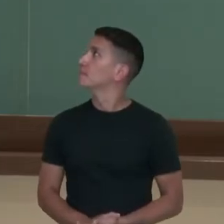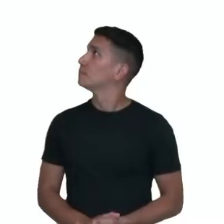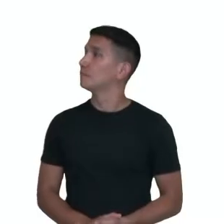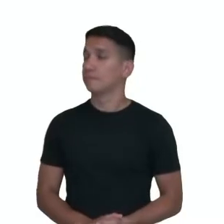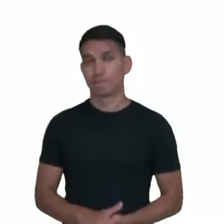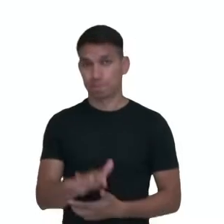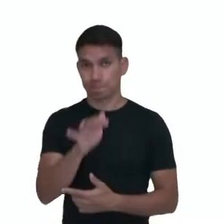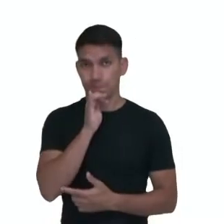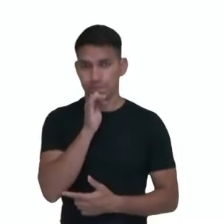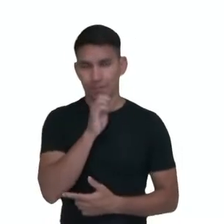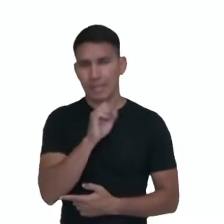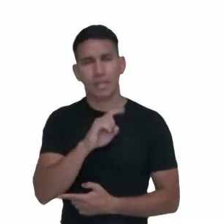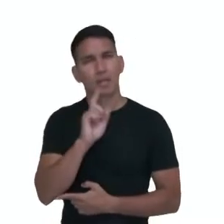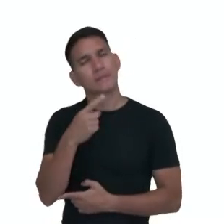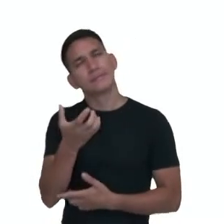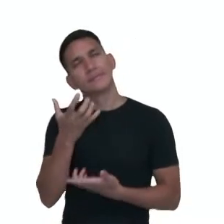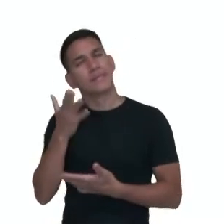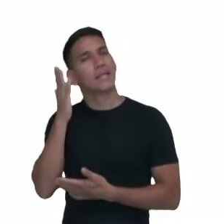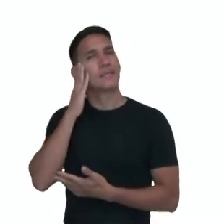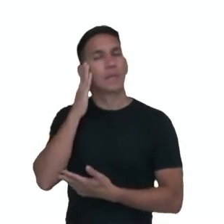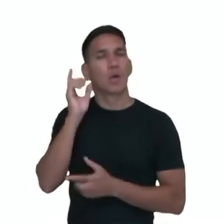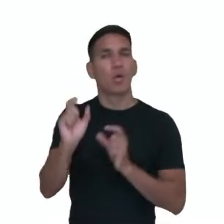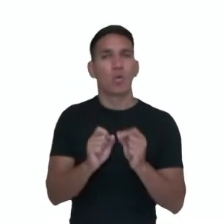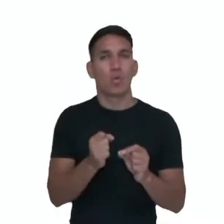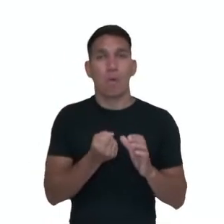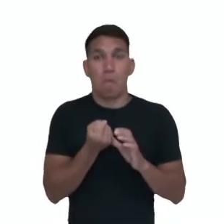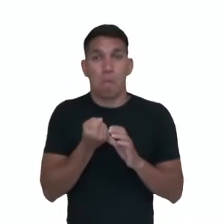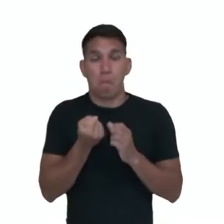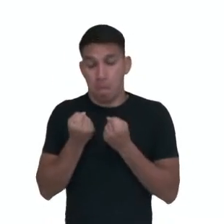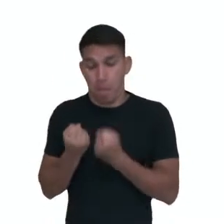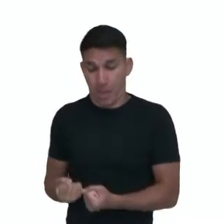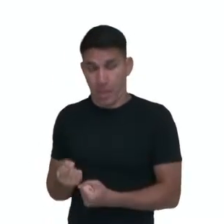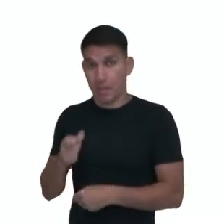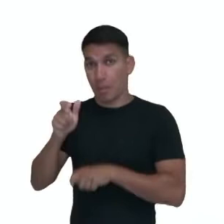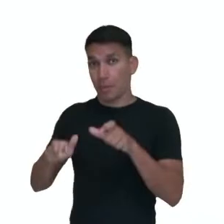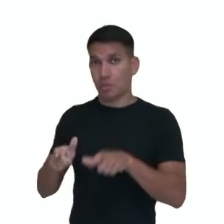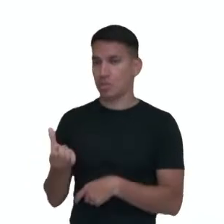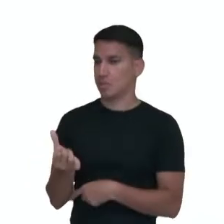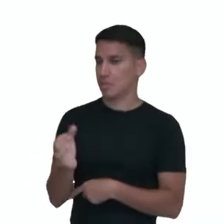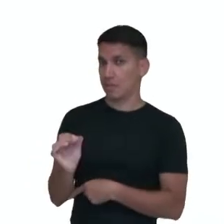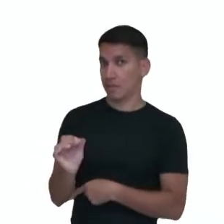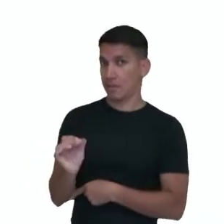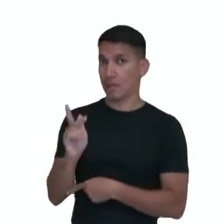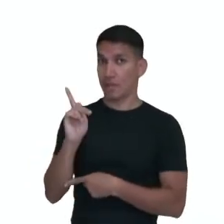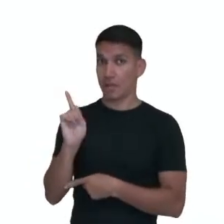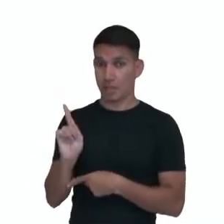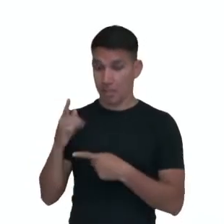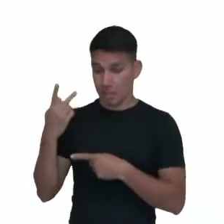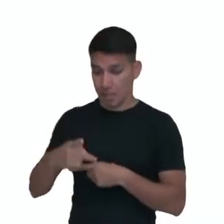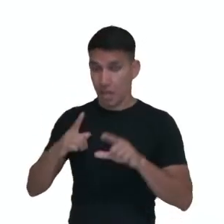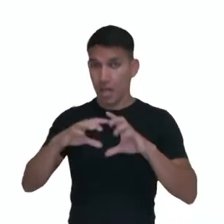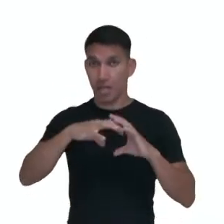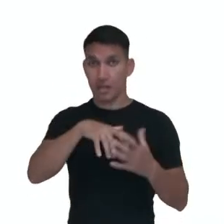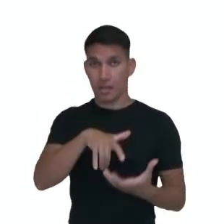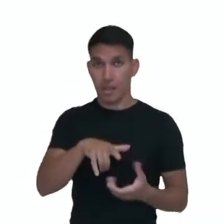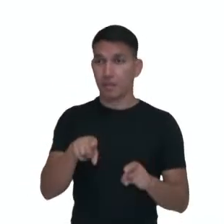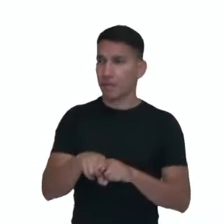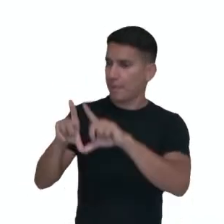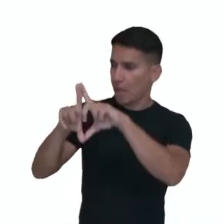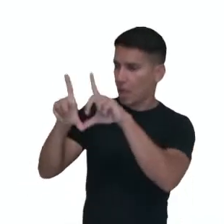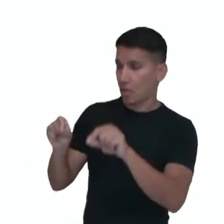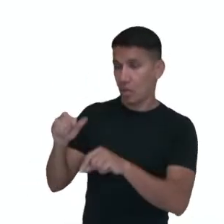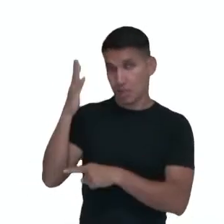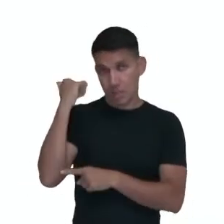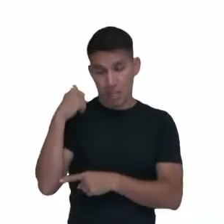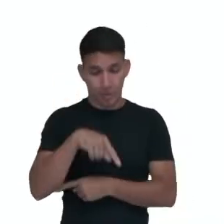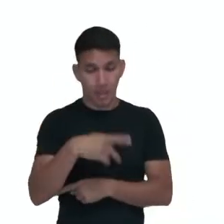Por exemplo, se quisermos saber o peso de uma pessoa de aproximadamente 60 quilos na Terra e na Lua, sabendo que a gravidade da